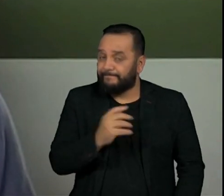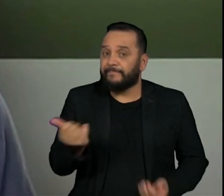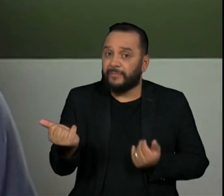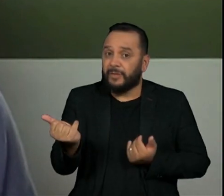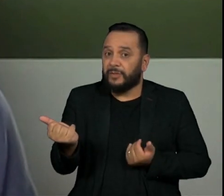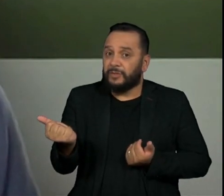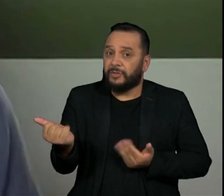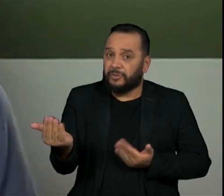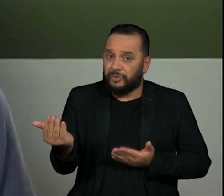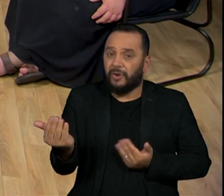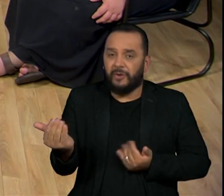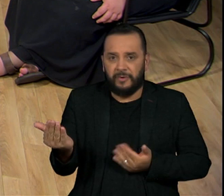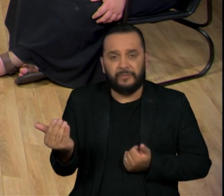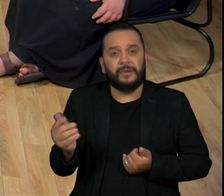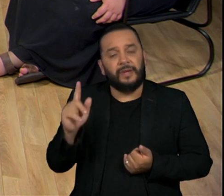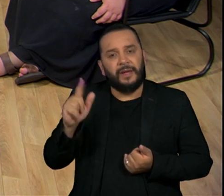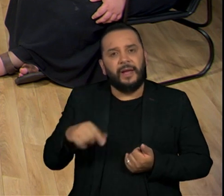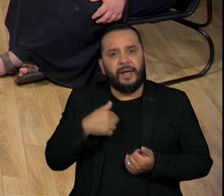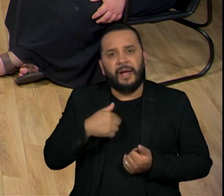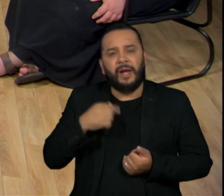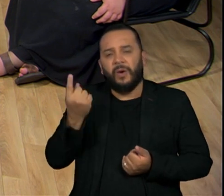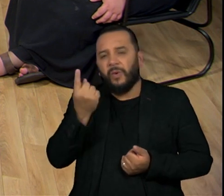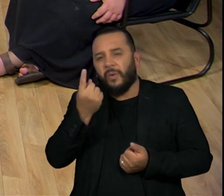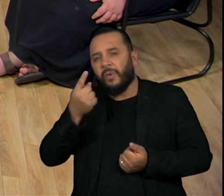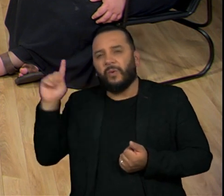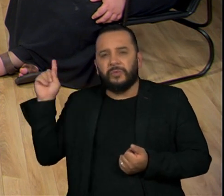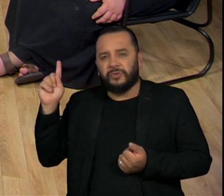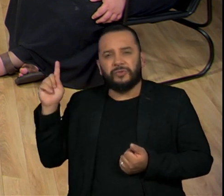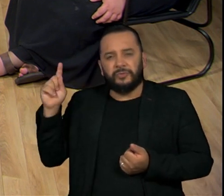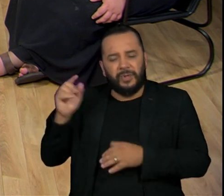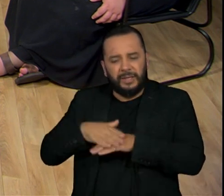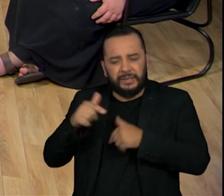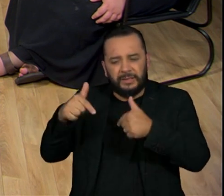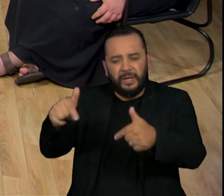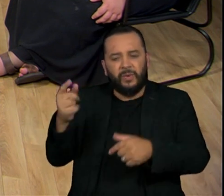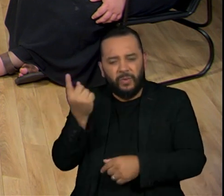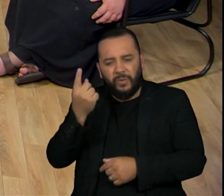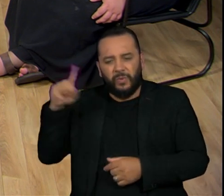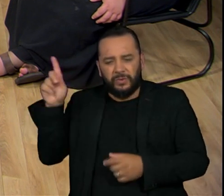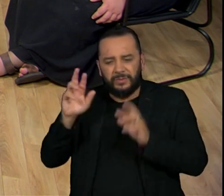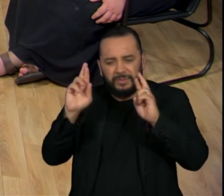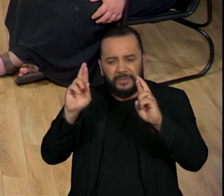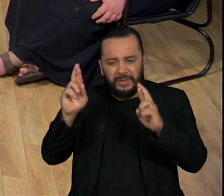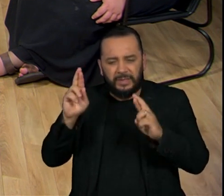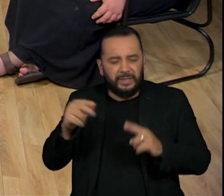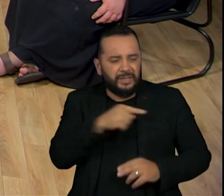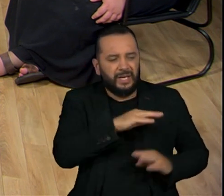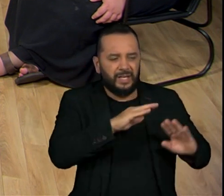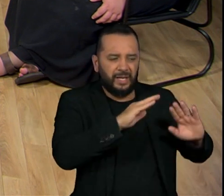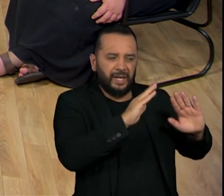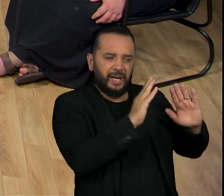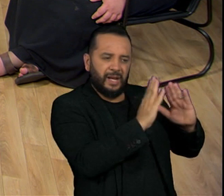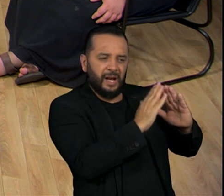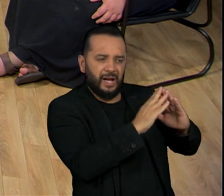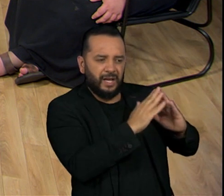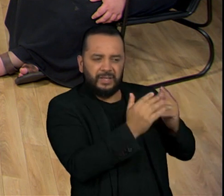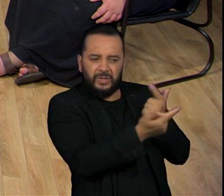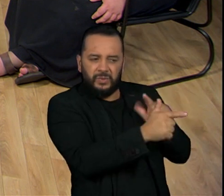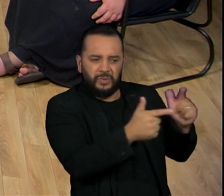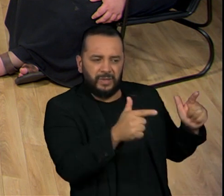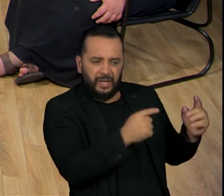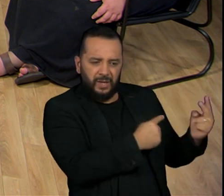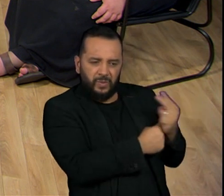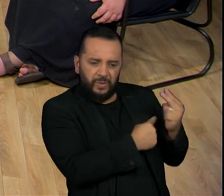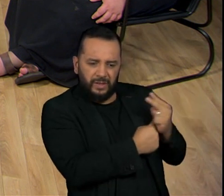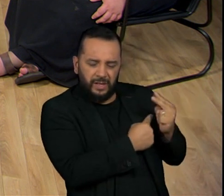último recurso, é a última esperança. Eu já entendi que em casa eles não têm tempo, energia, competência para me